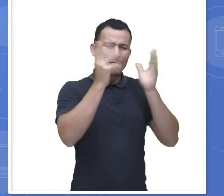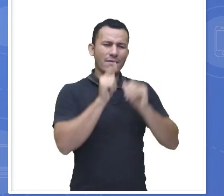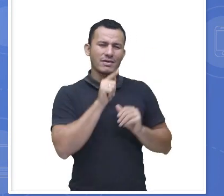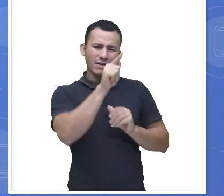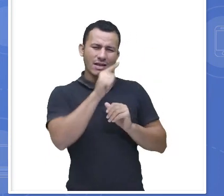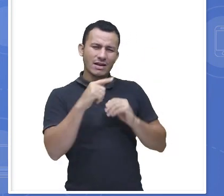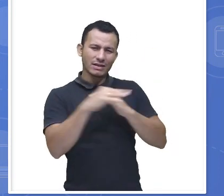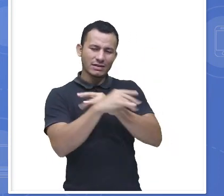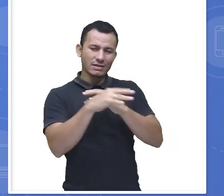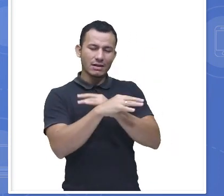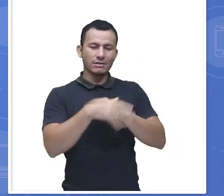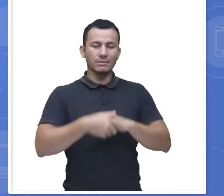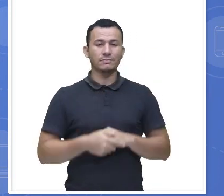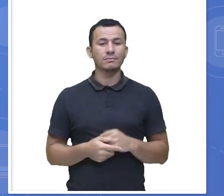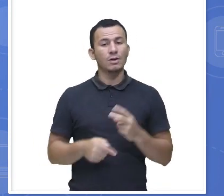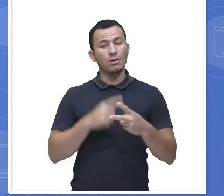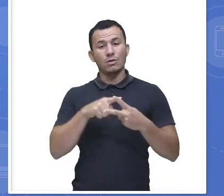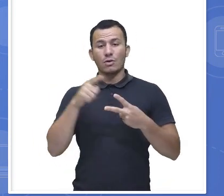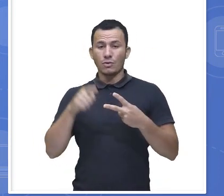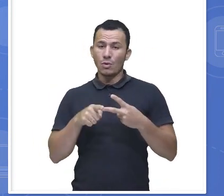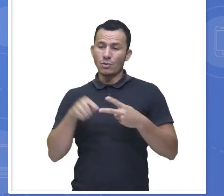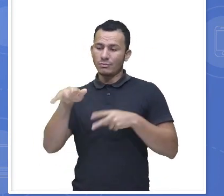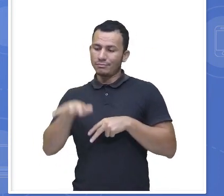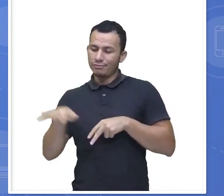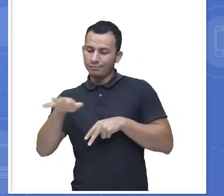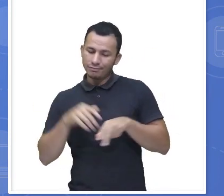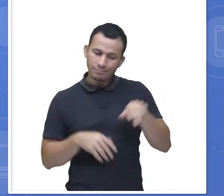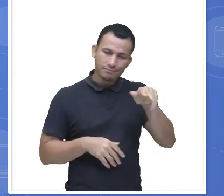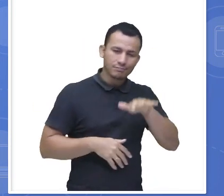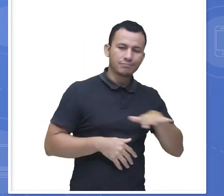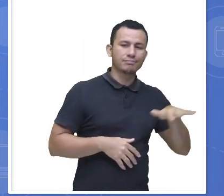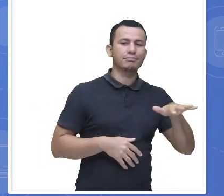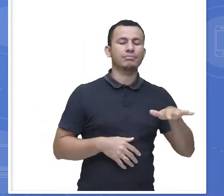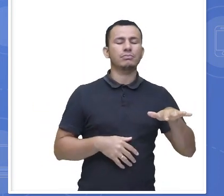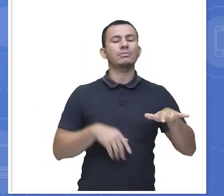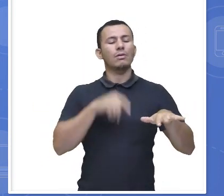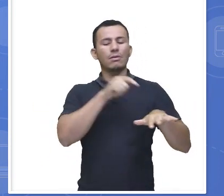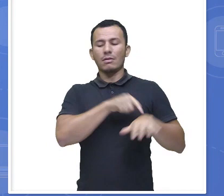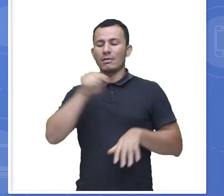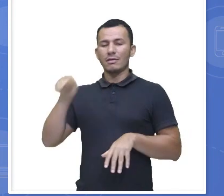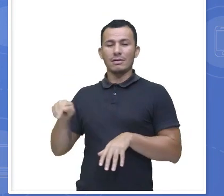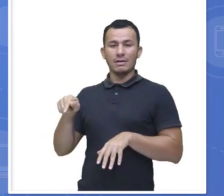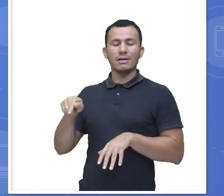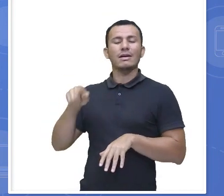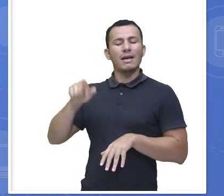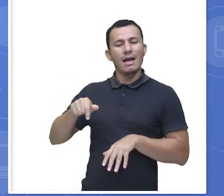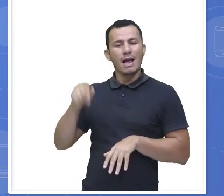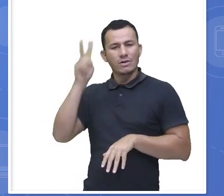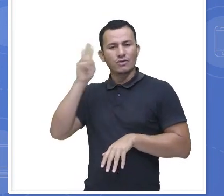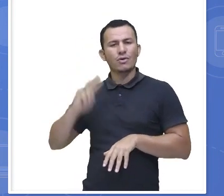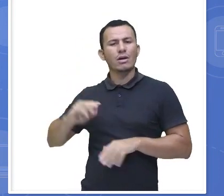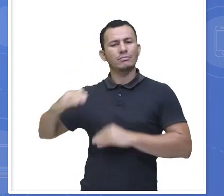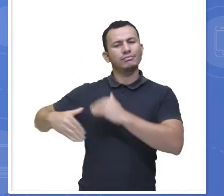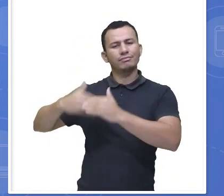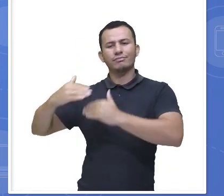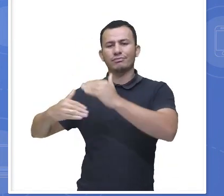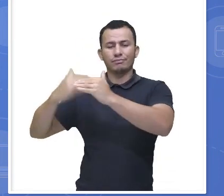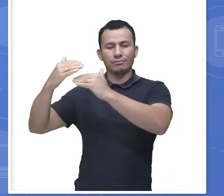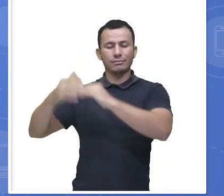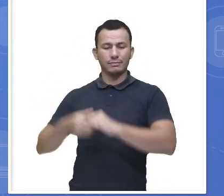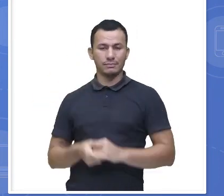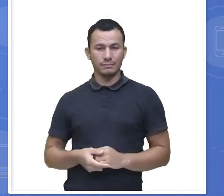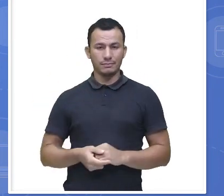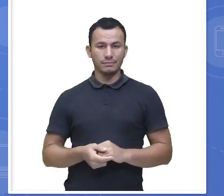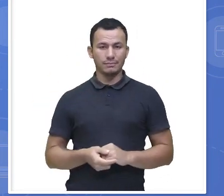de Anarquilópolis, ou seja, dois espaços naquela história. Então são nesses espaços que a história vai se desenvolver.